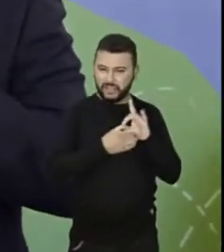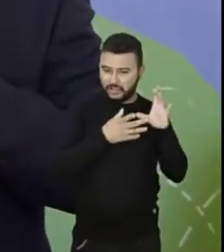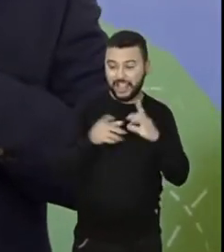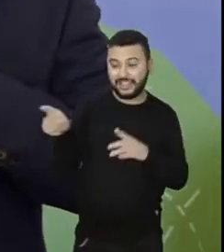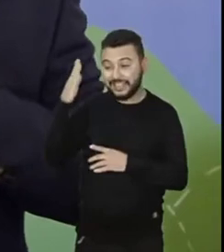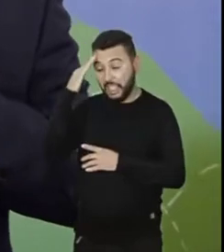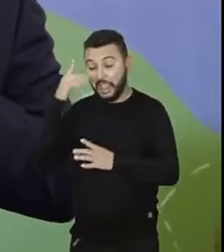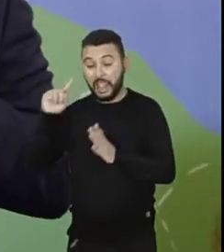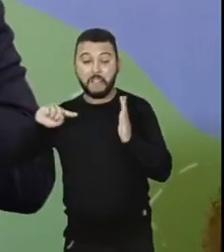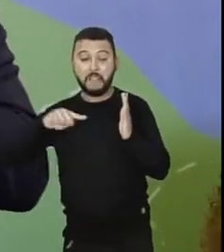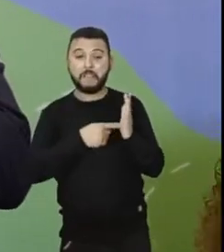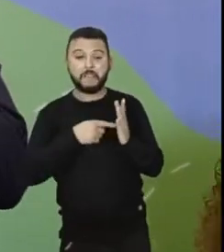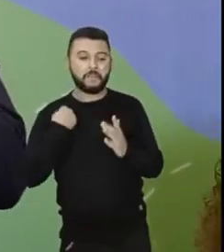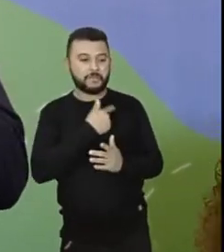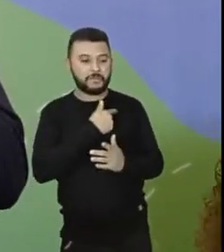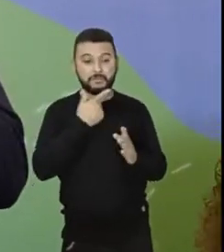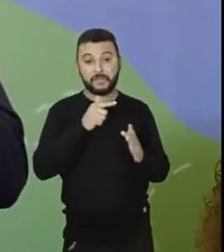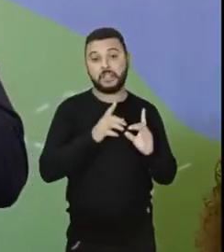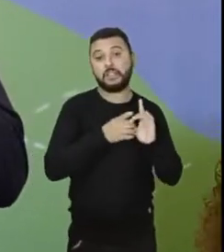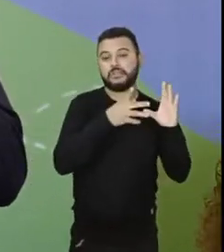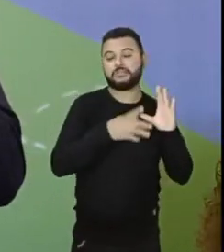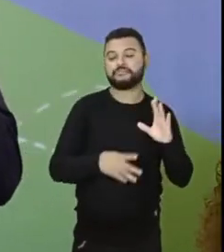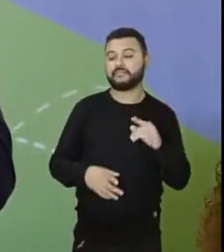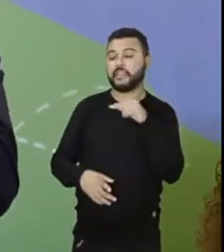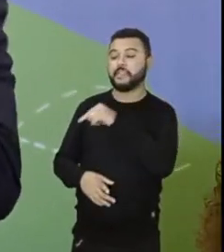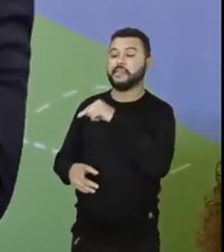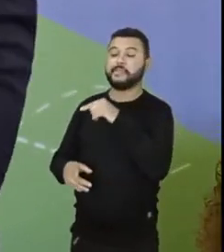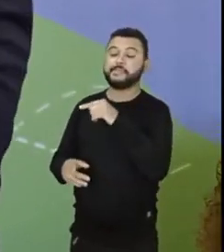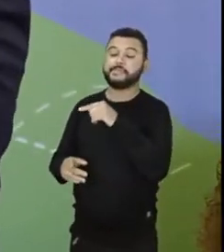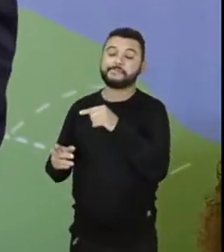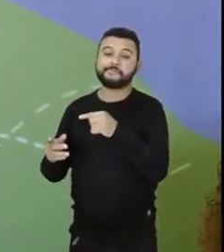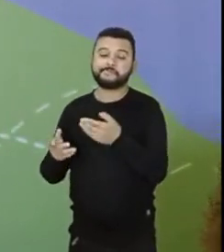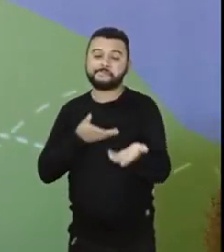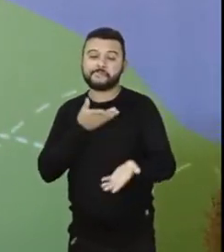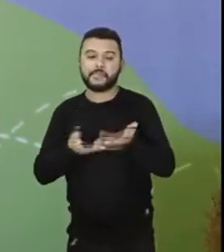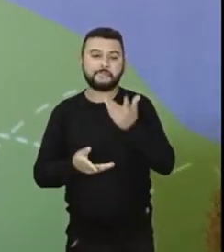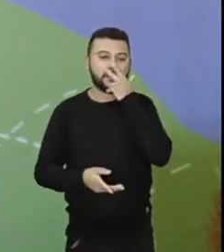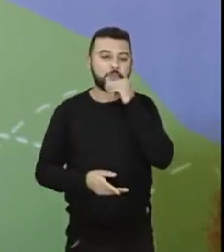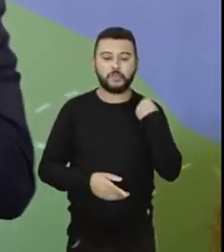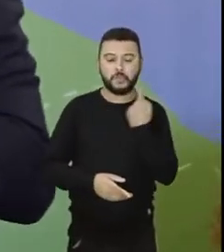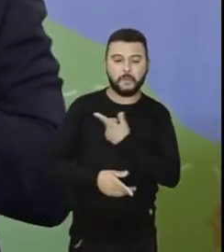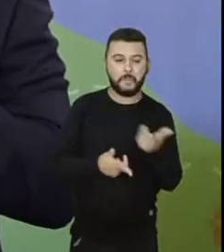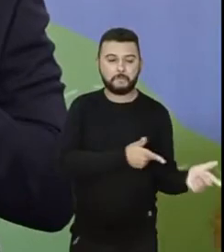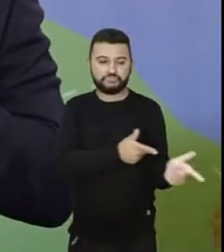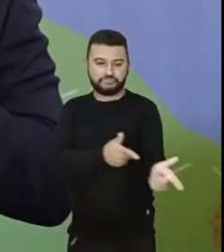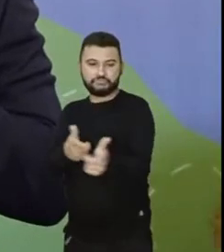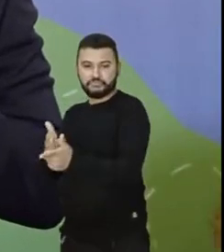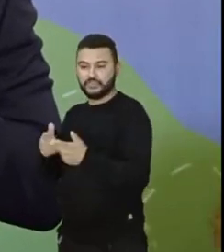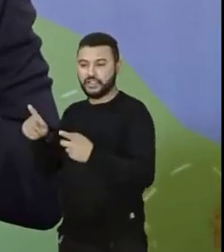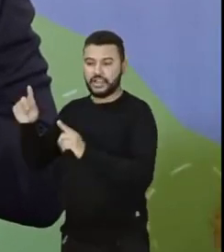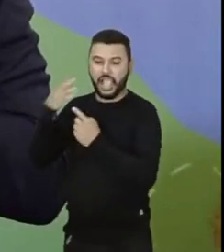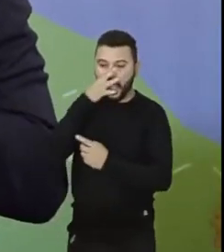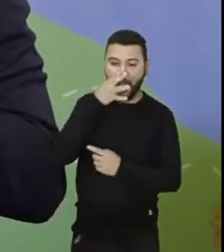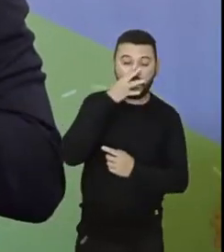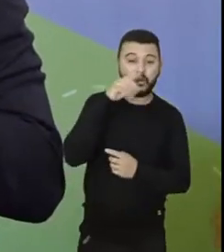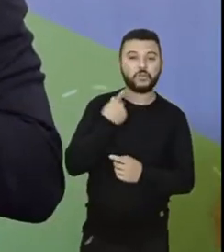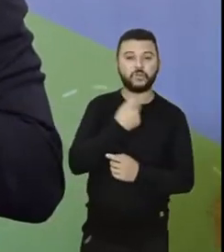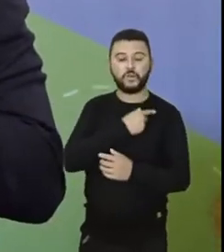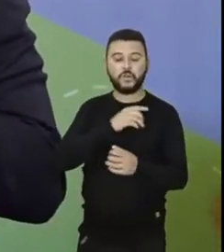fôssemos terroristas. Ele nos acusa de comunistas, achando que nós ficamos ofendidos com